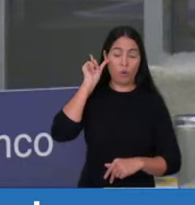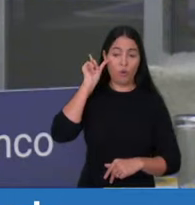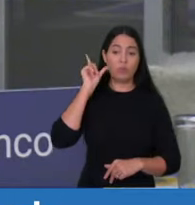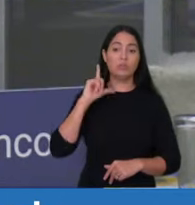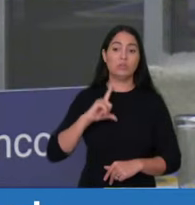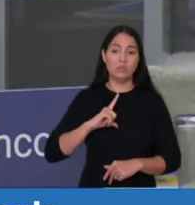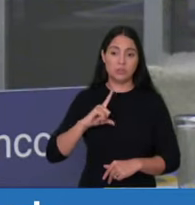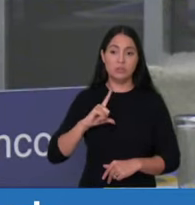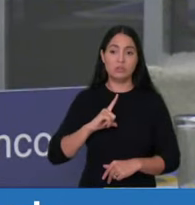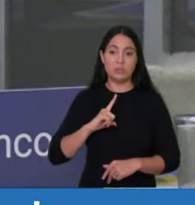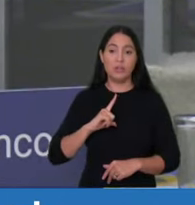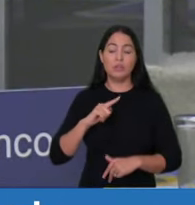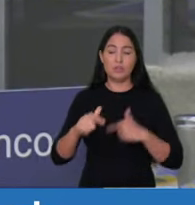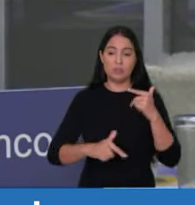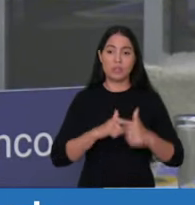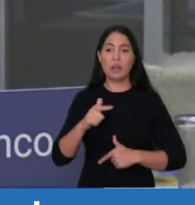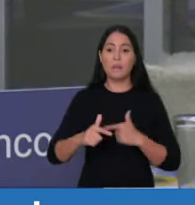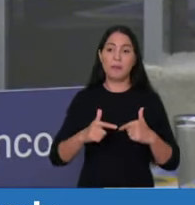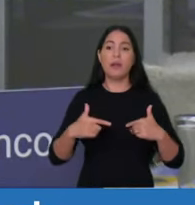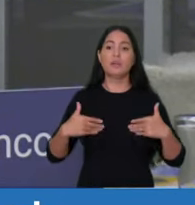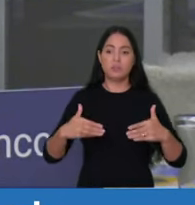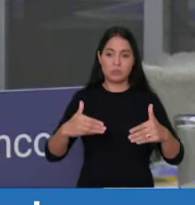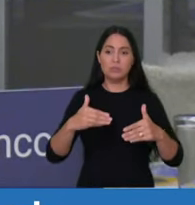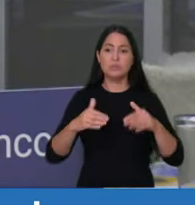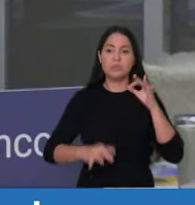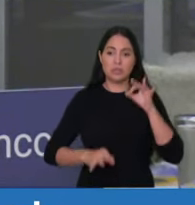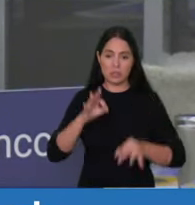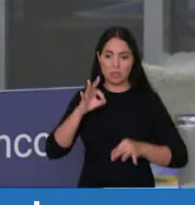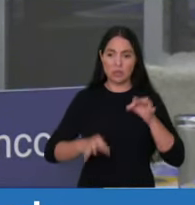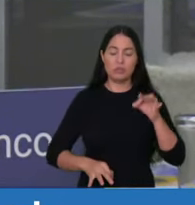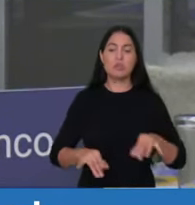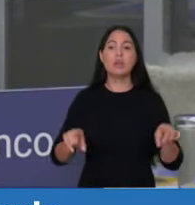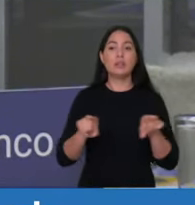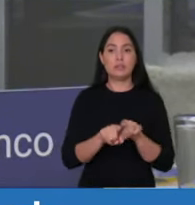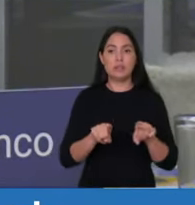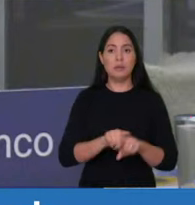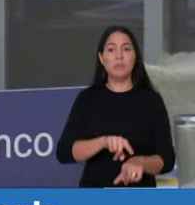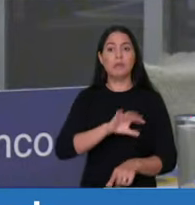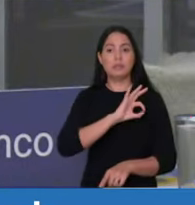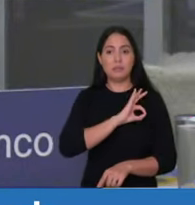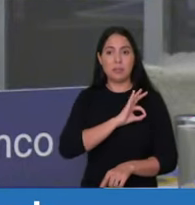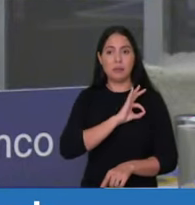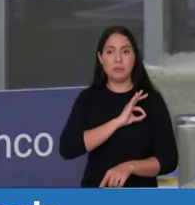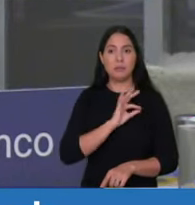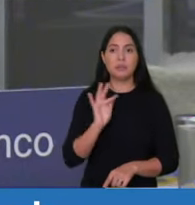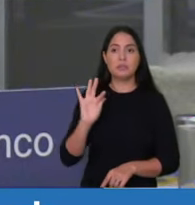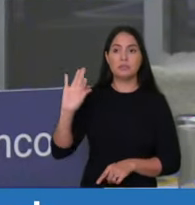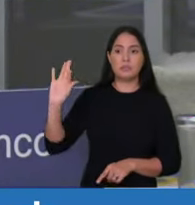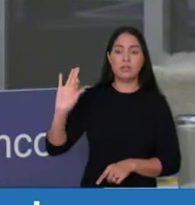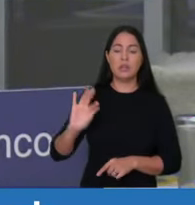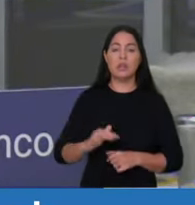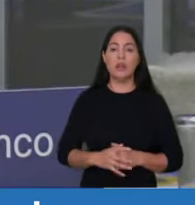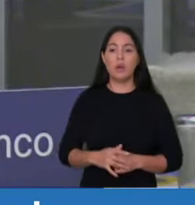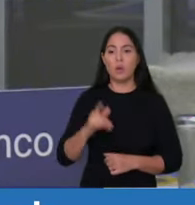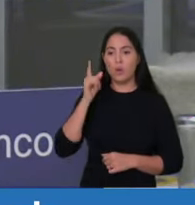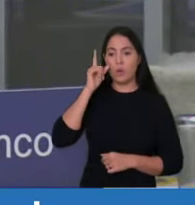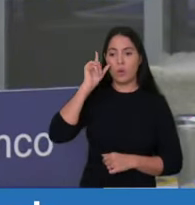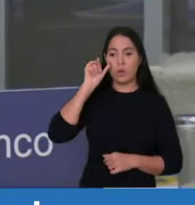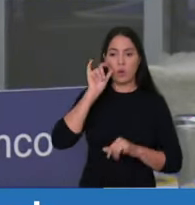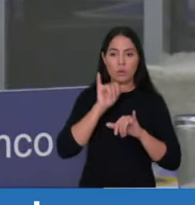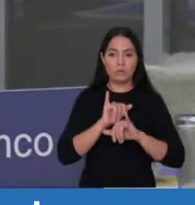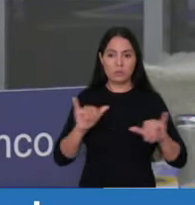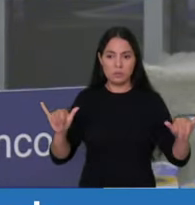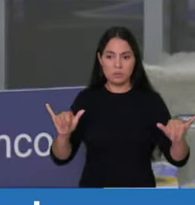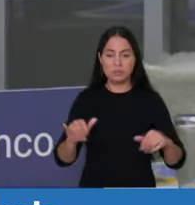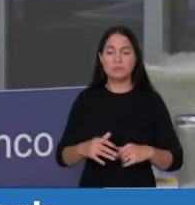do Ministério da Justiça, da Polícia Federal, mostrou que essa primeira